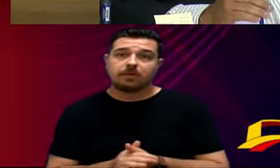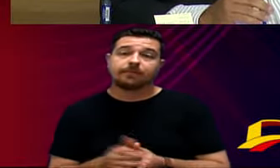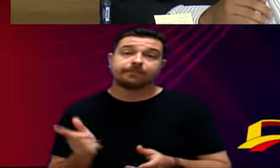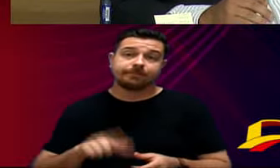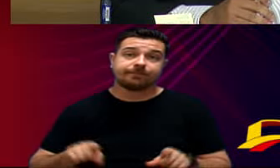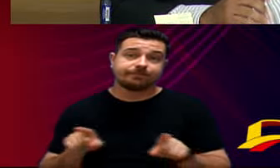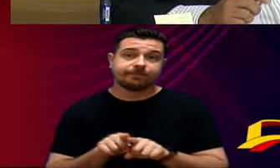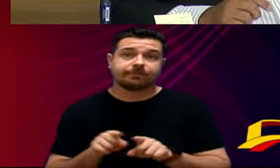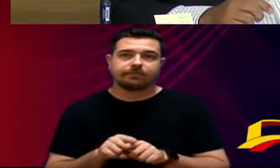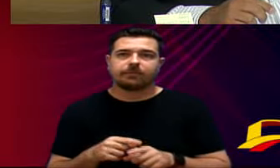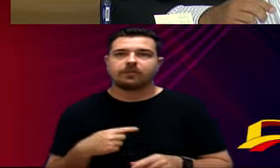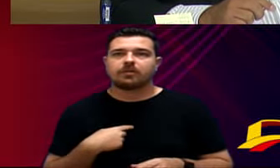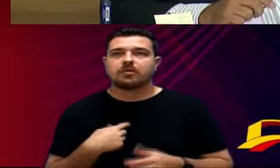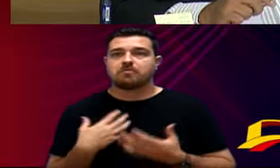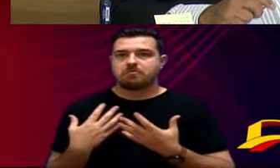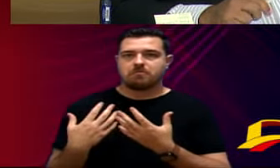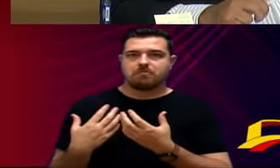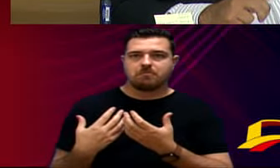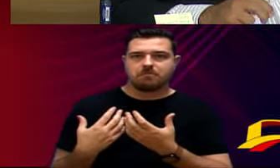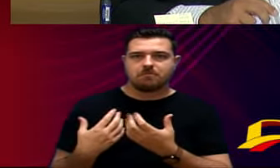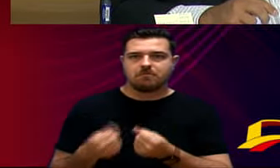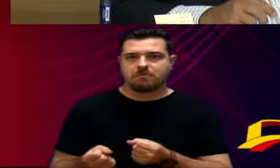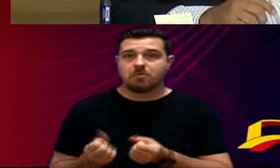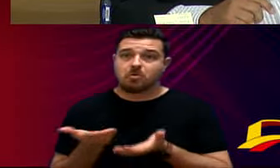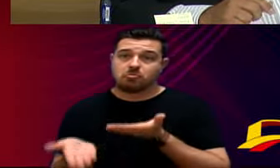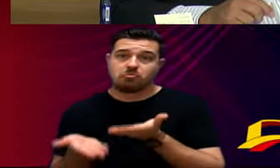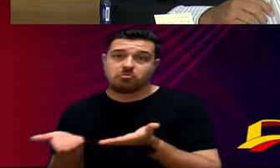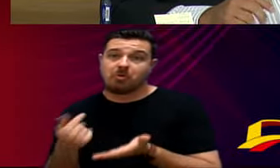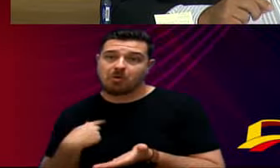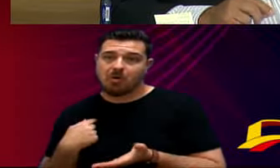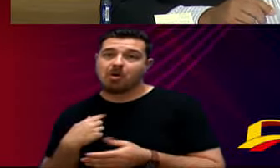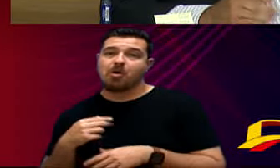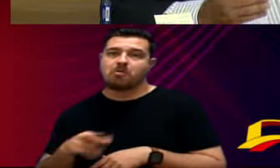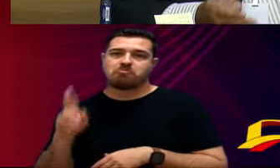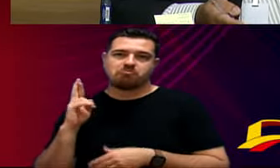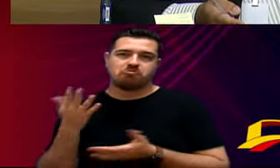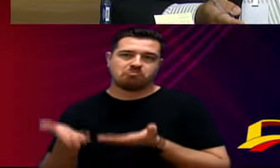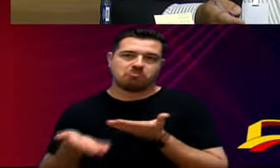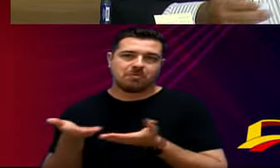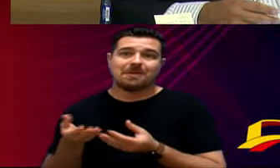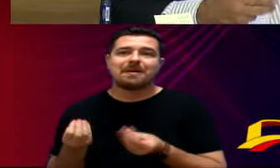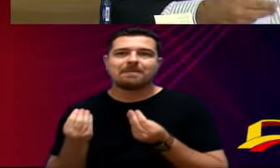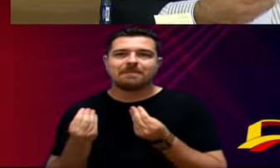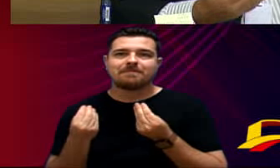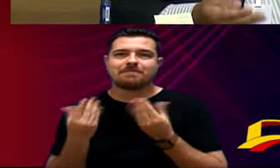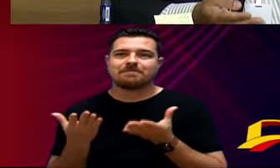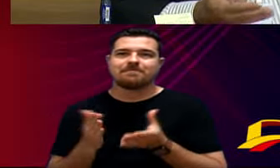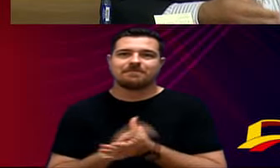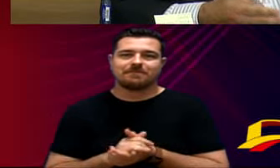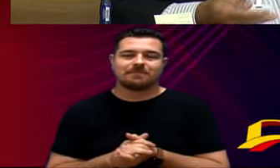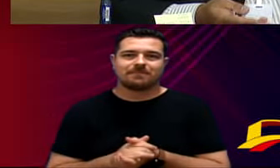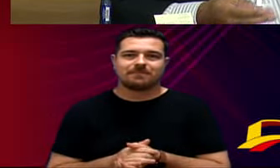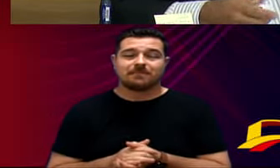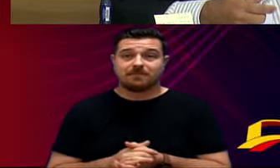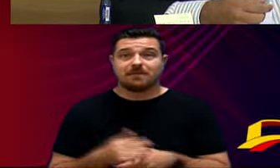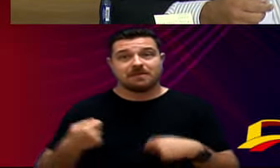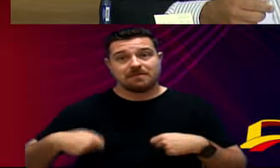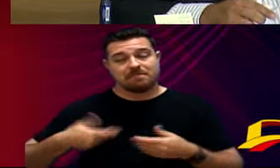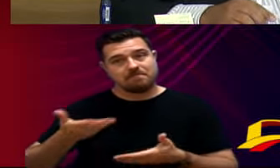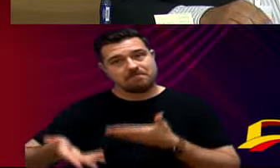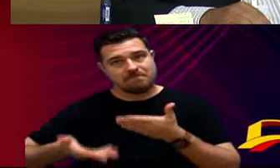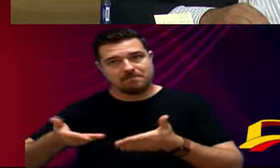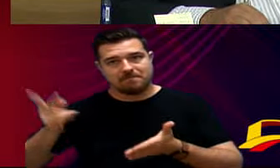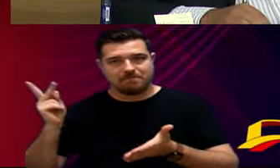Ah não estou adotando a praça eu estou adotando o lugar adotando pode até adotar desde que ele manté a área de